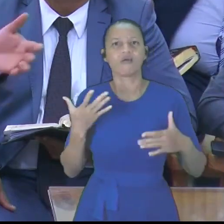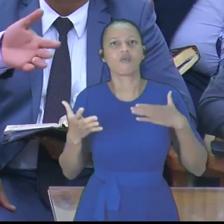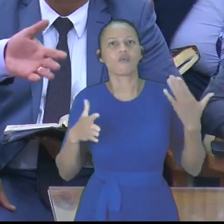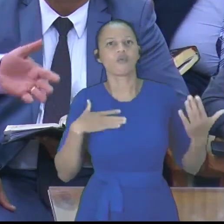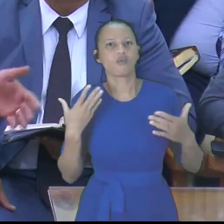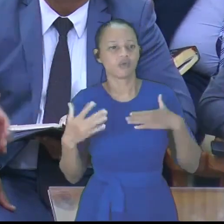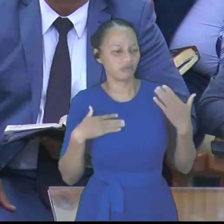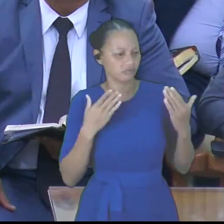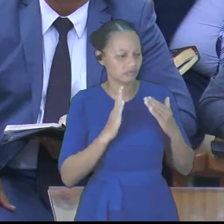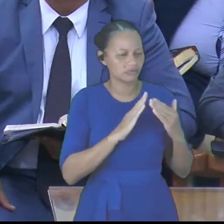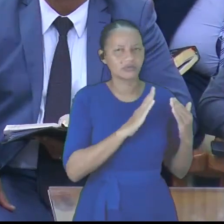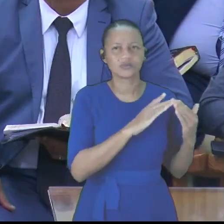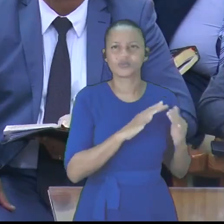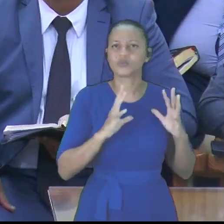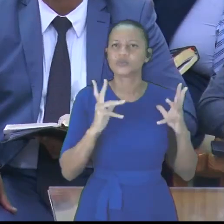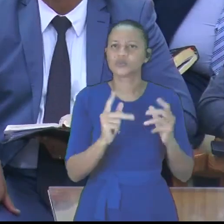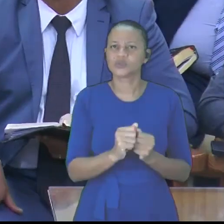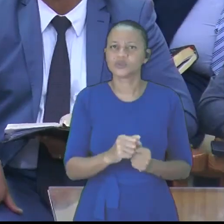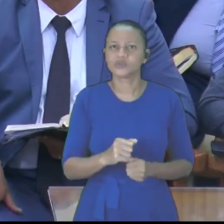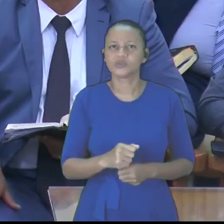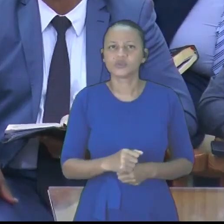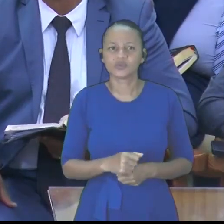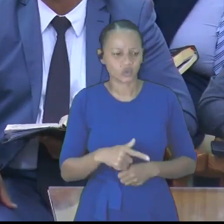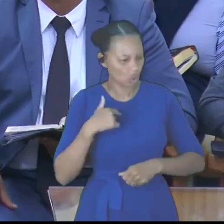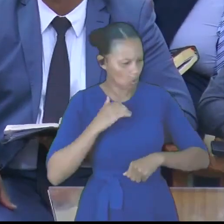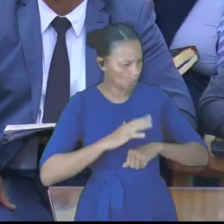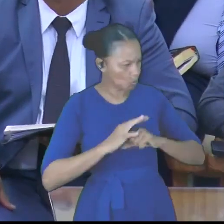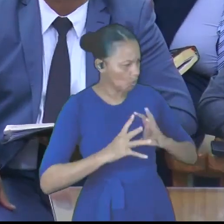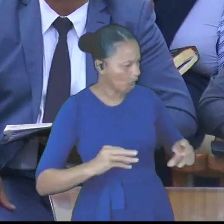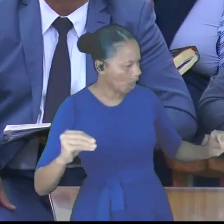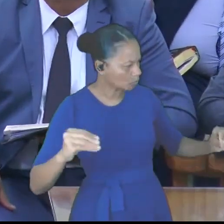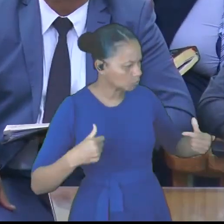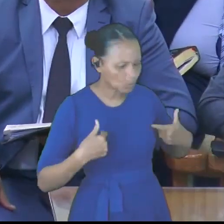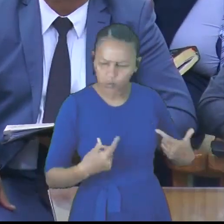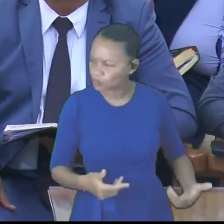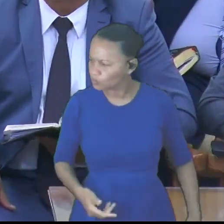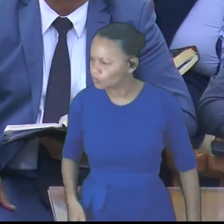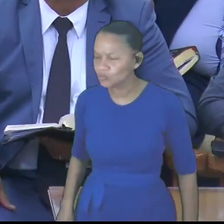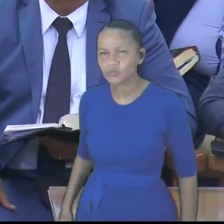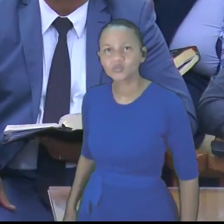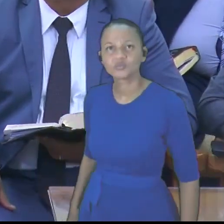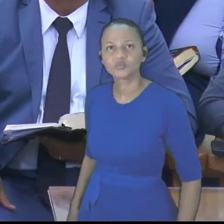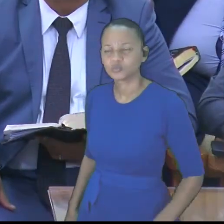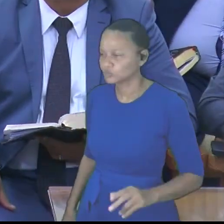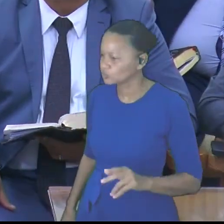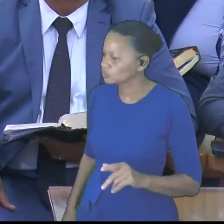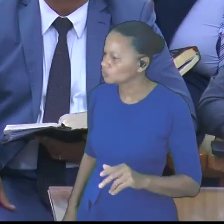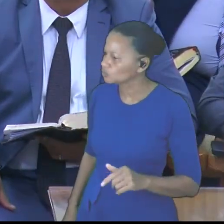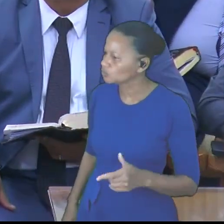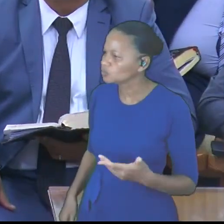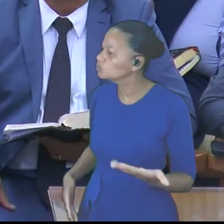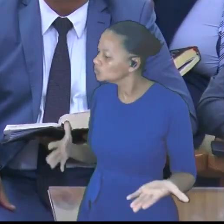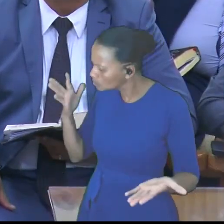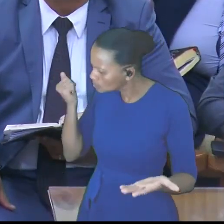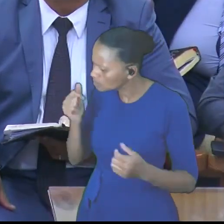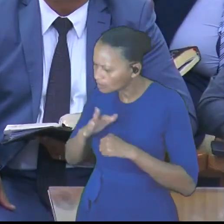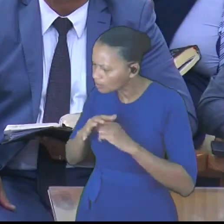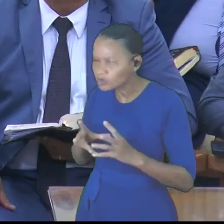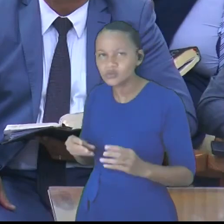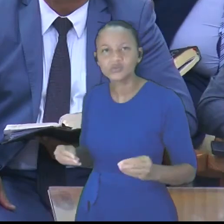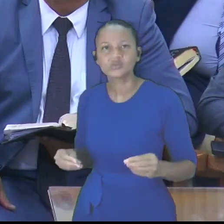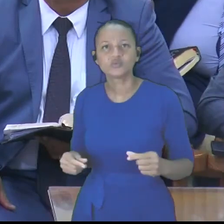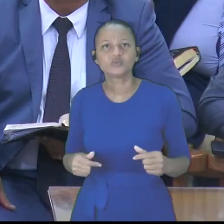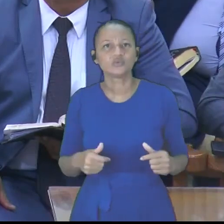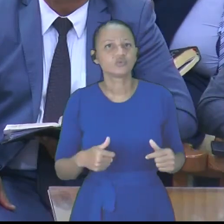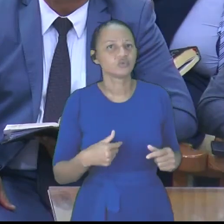ele era vizinho da igreja, todo mundo conhecia. Se eu fui curado. Aí o irmão disse: e como é que você sabe que foi curado? Ele